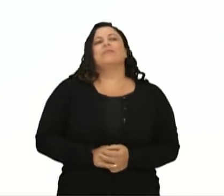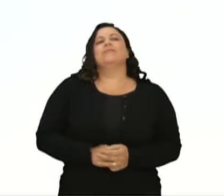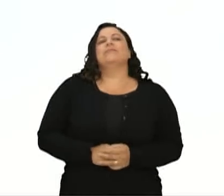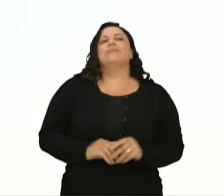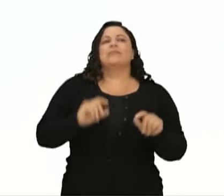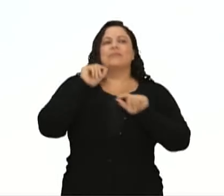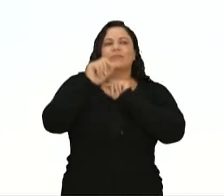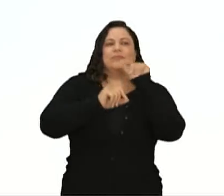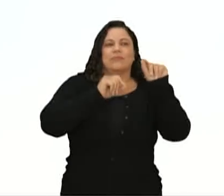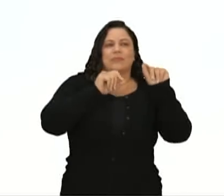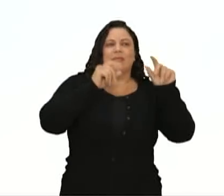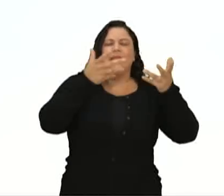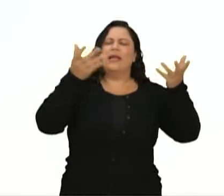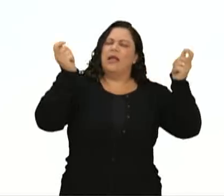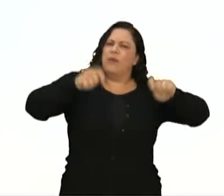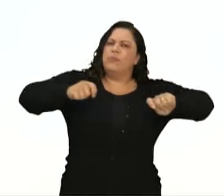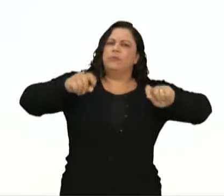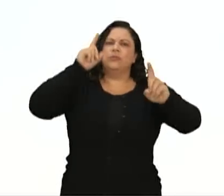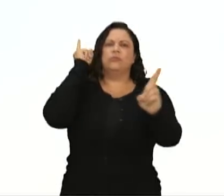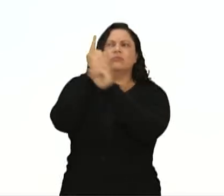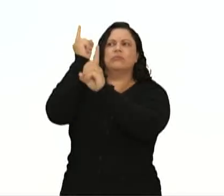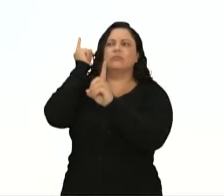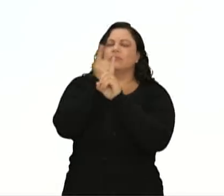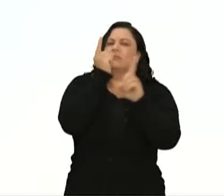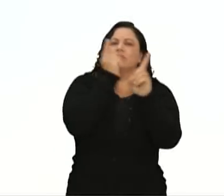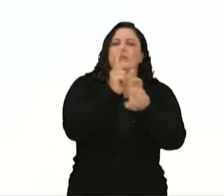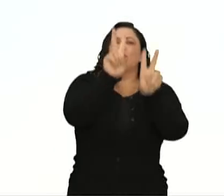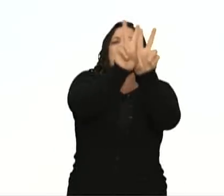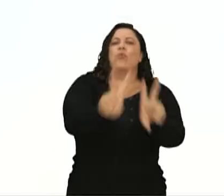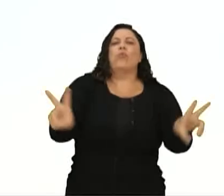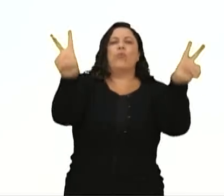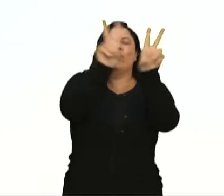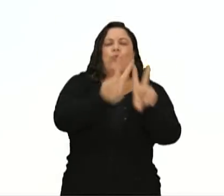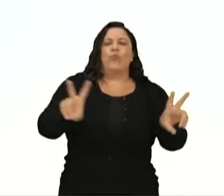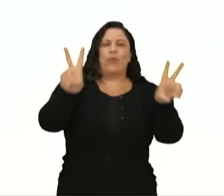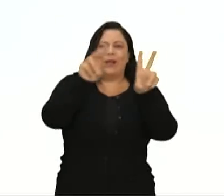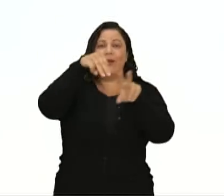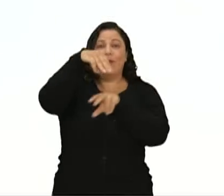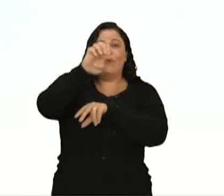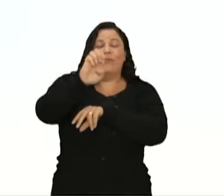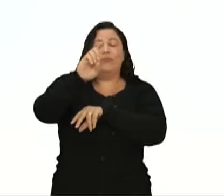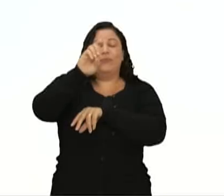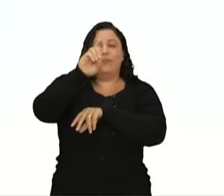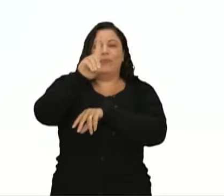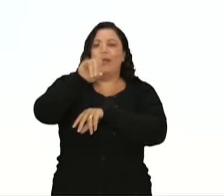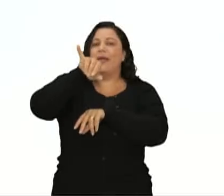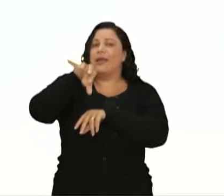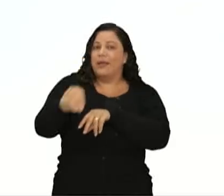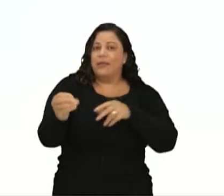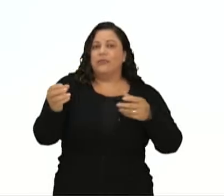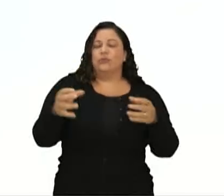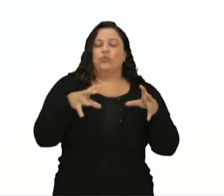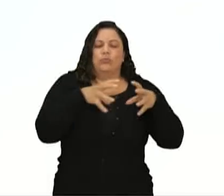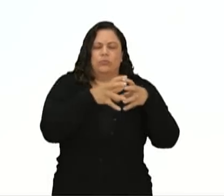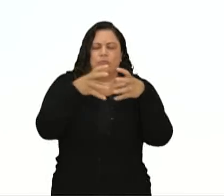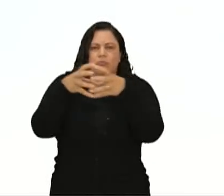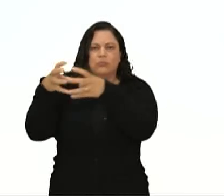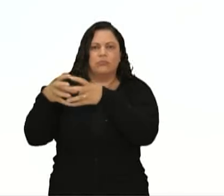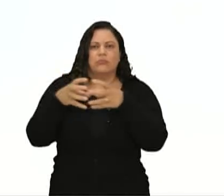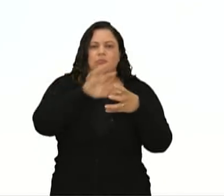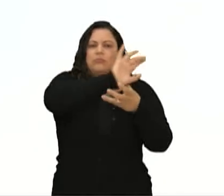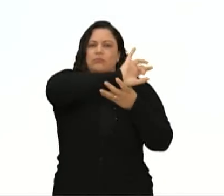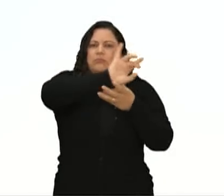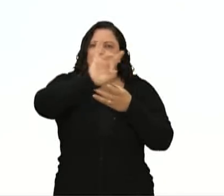ponderada permite descobrir qual é o valor médio em um conjunto de valores no qual cada um tem um